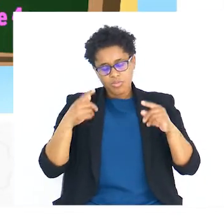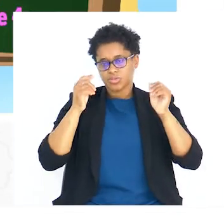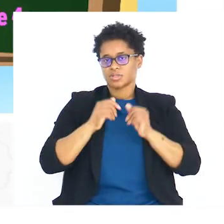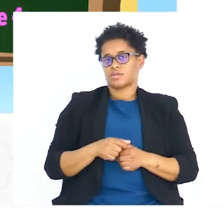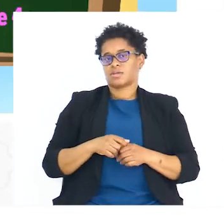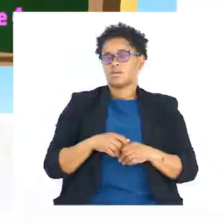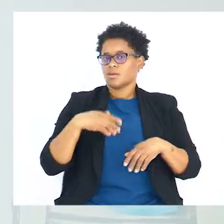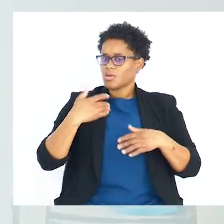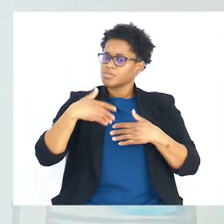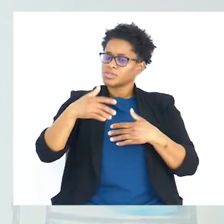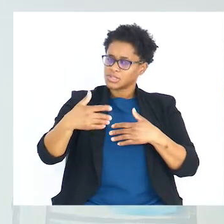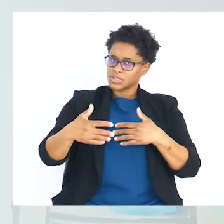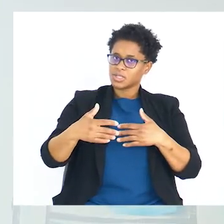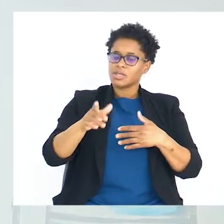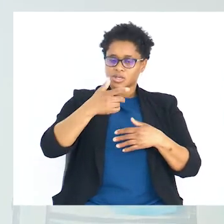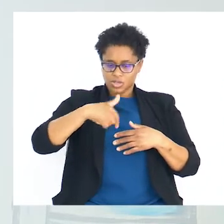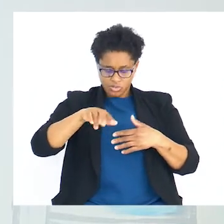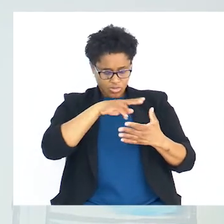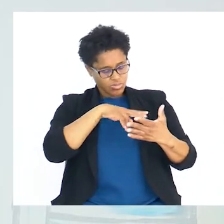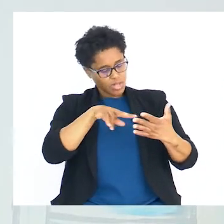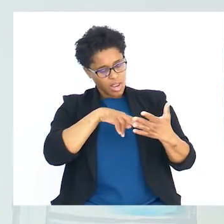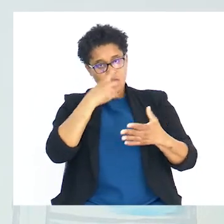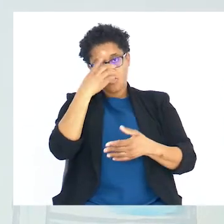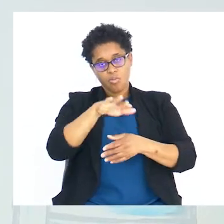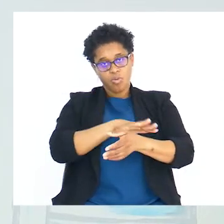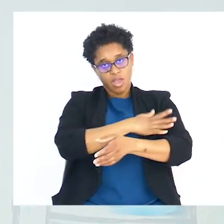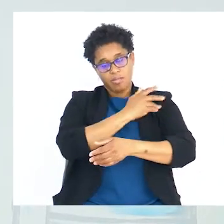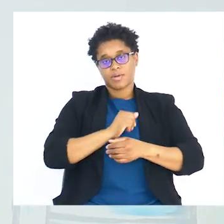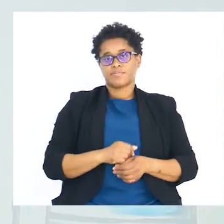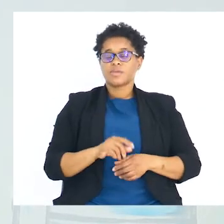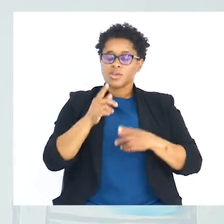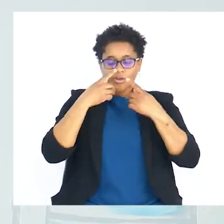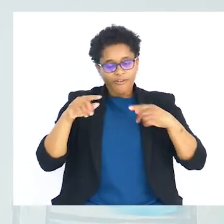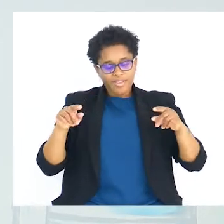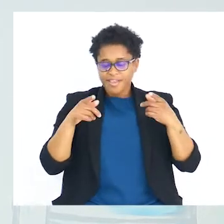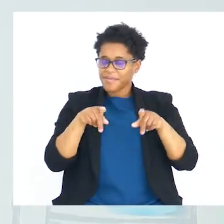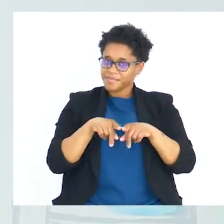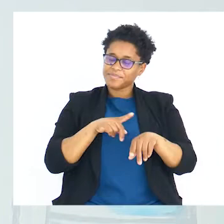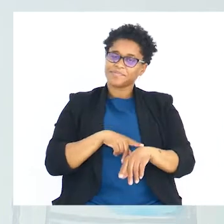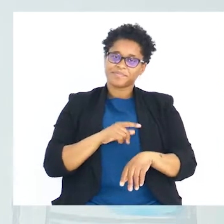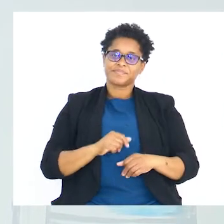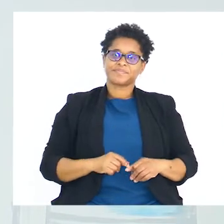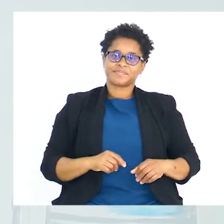musicalidade. À medida que nós lemos um poema, cantamos ao mesmo tempo.